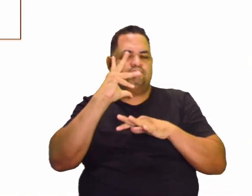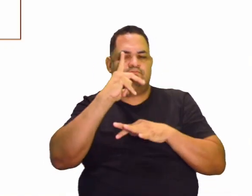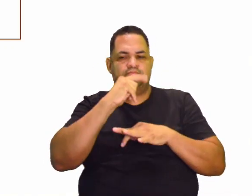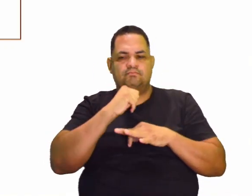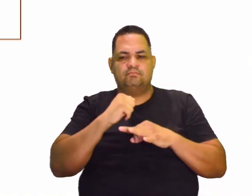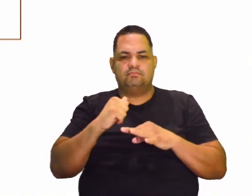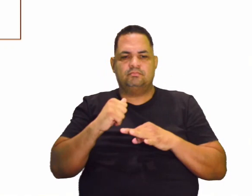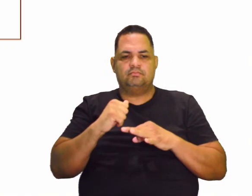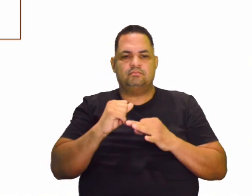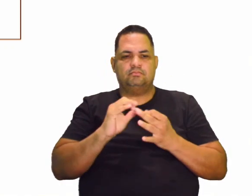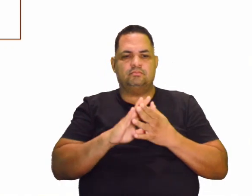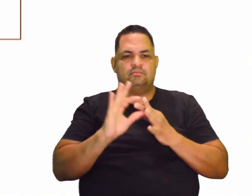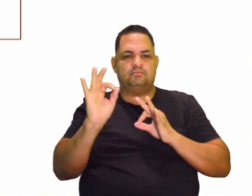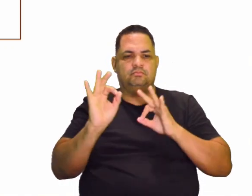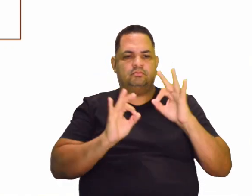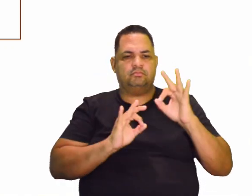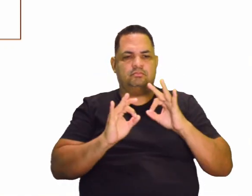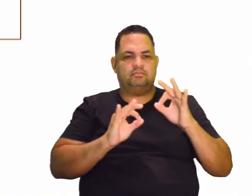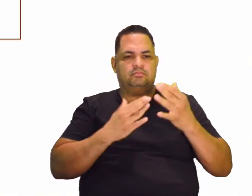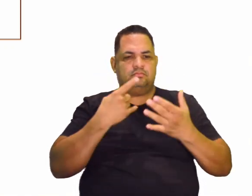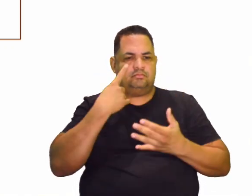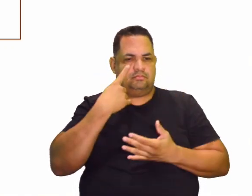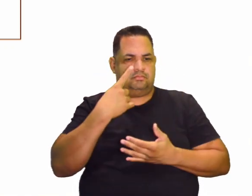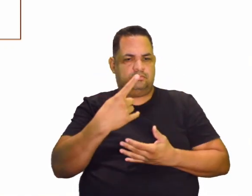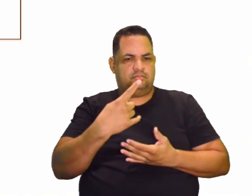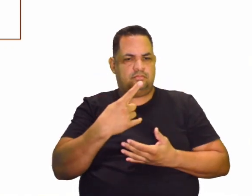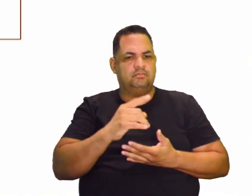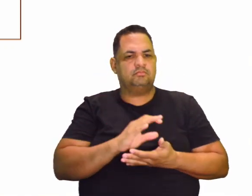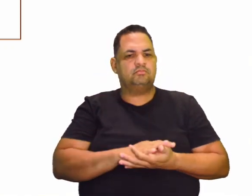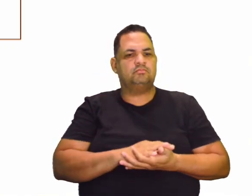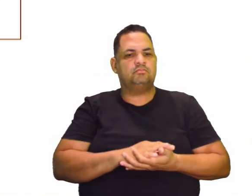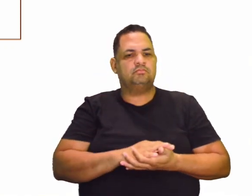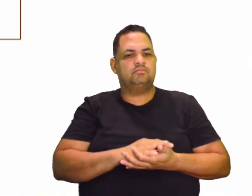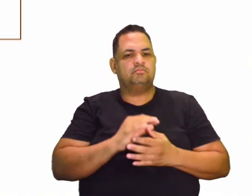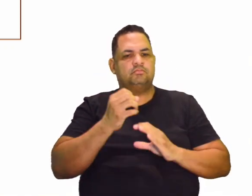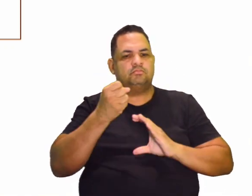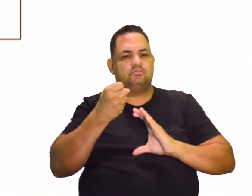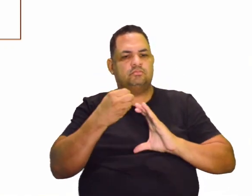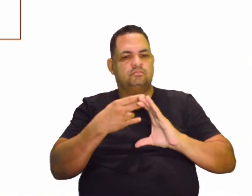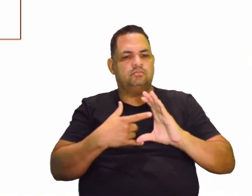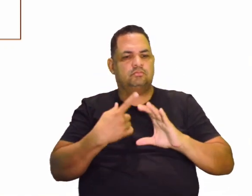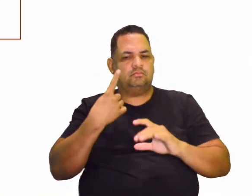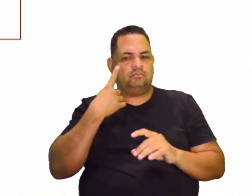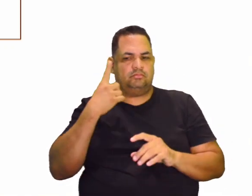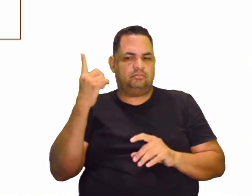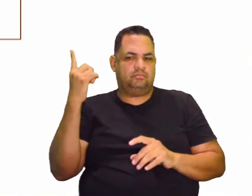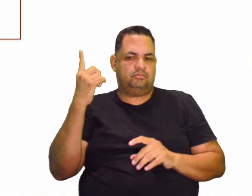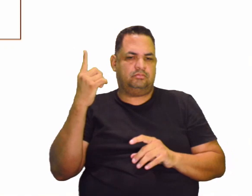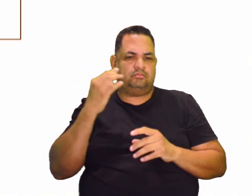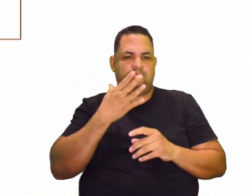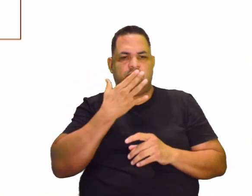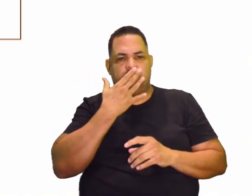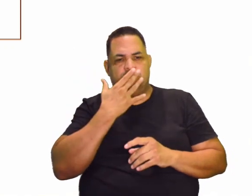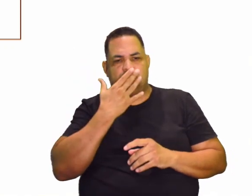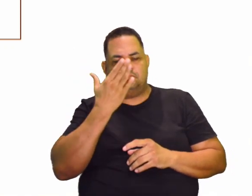Então, é uma obra muito interessante, pelas características, né, do uso das cores,